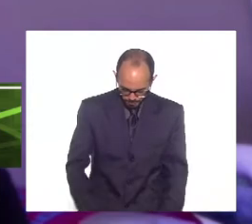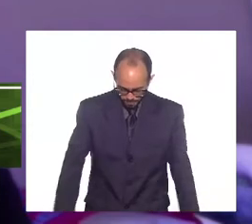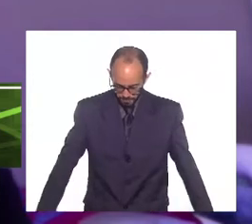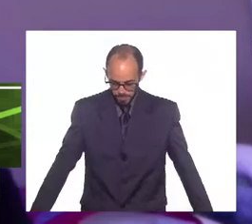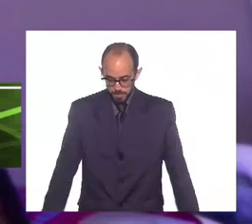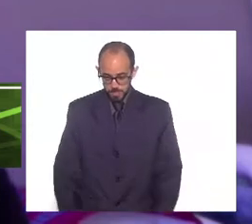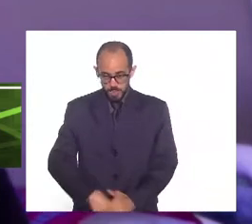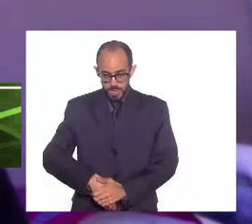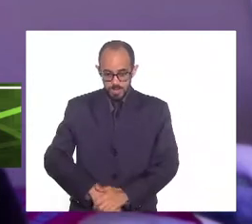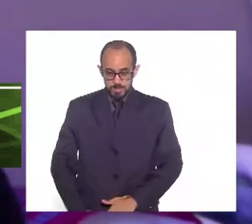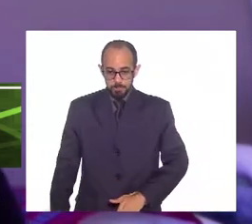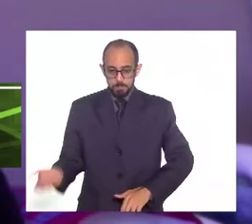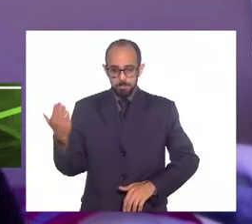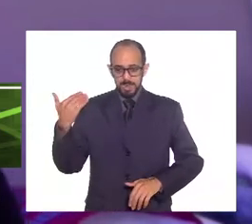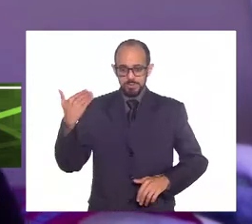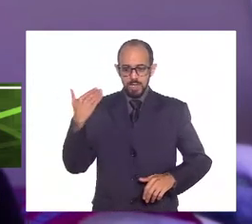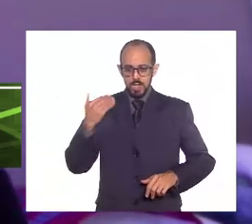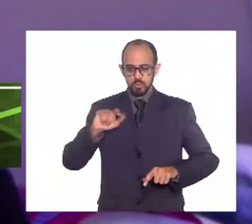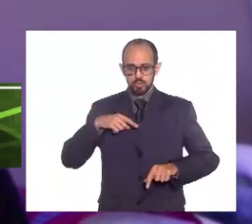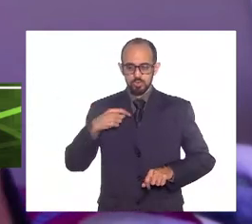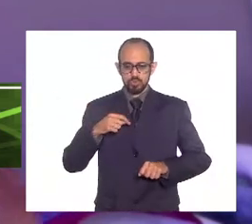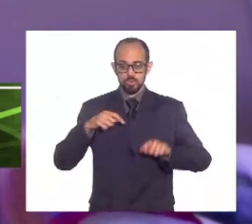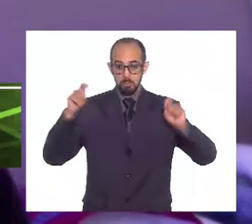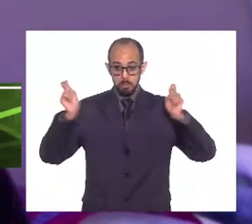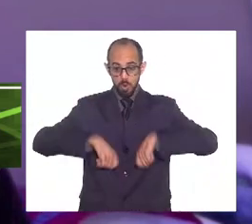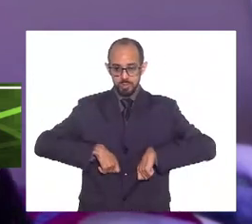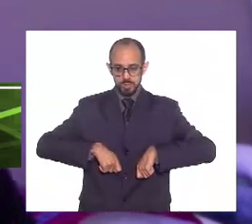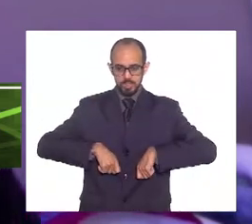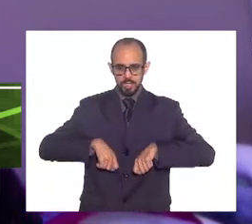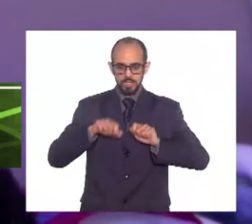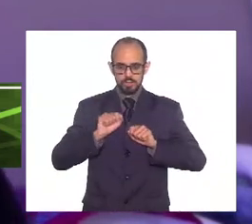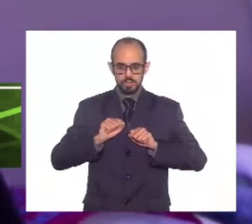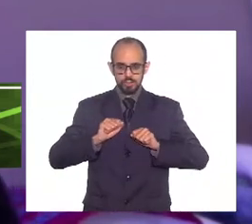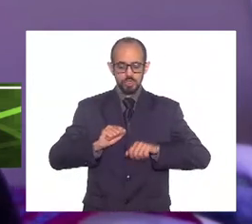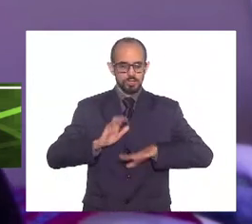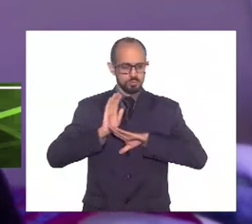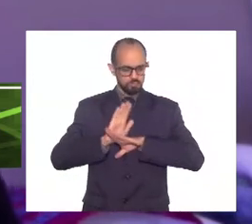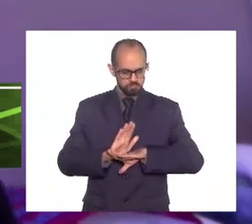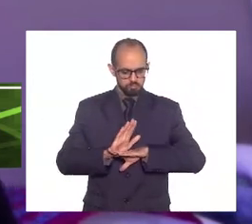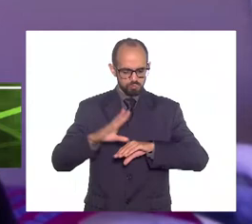Esse passado tão potente e agregador,